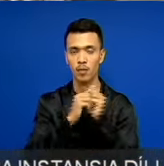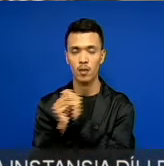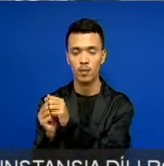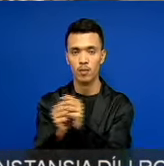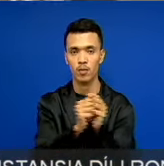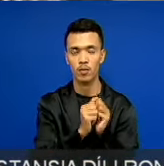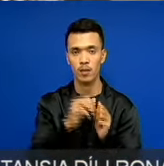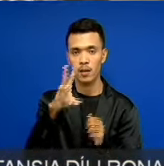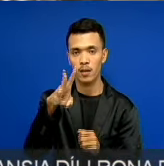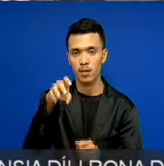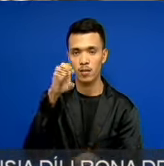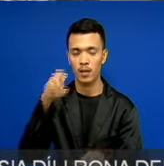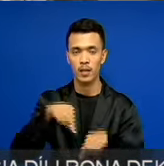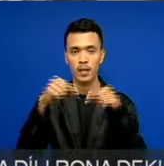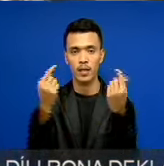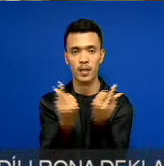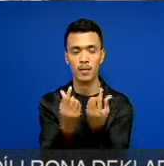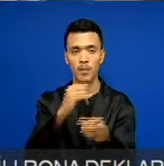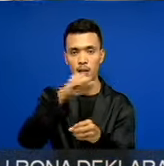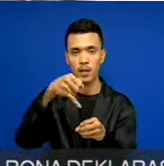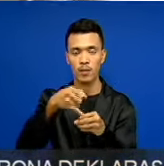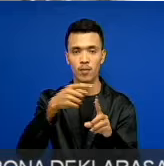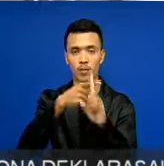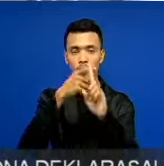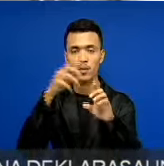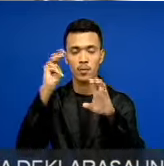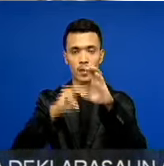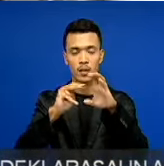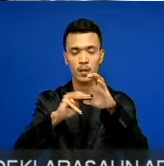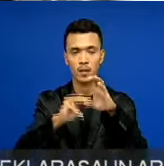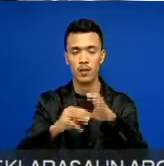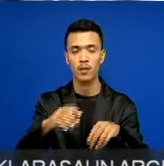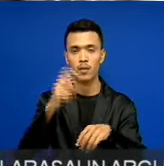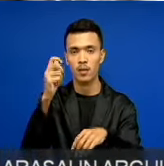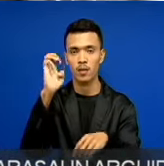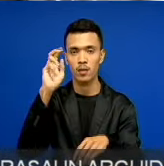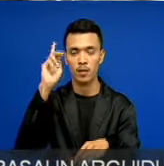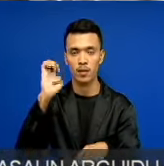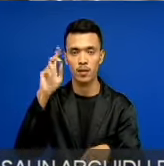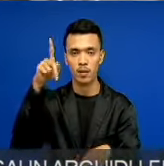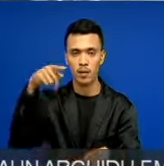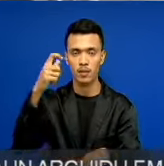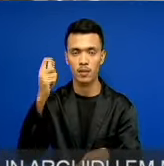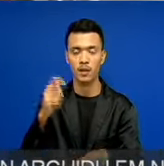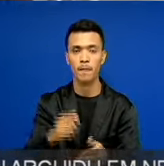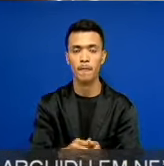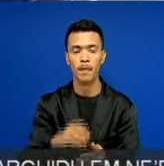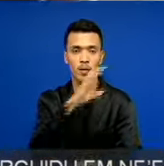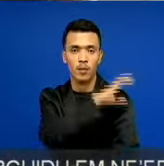racing equipa conjunta ne compostu husi gestão mercado turismo terras propriedade guarda